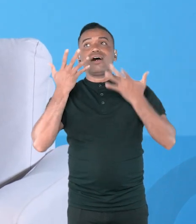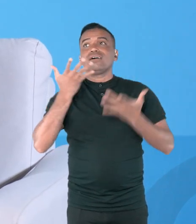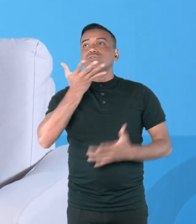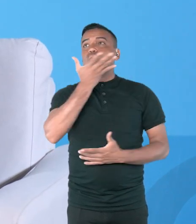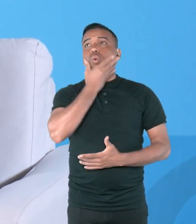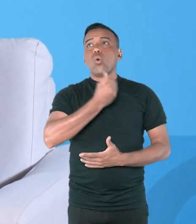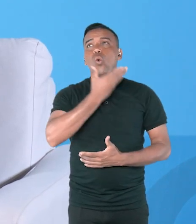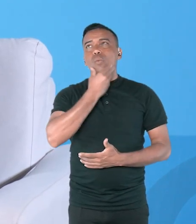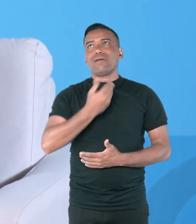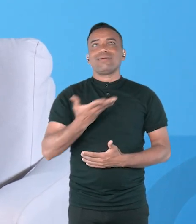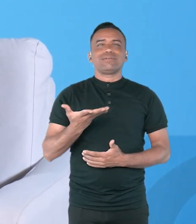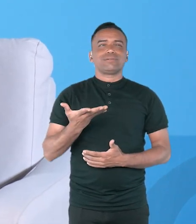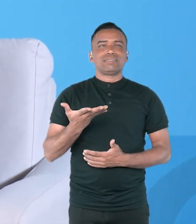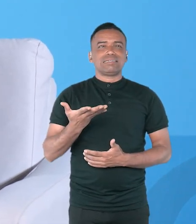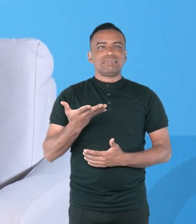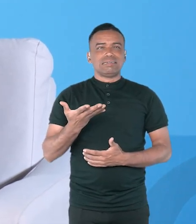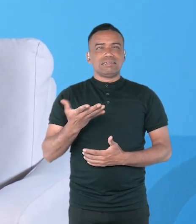Esse homem